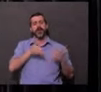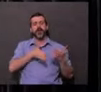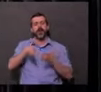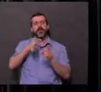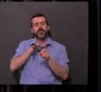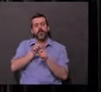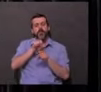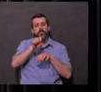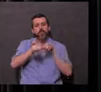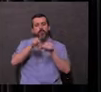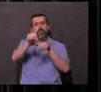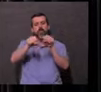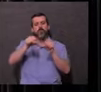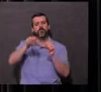inacabada.